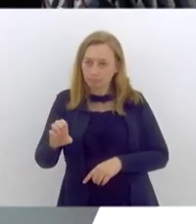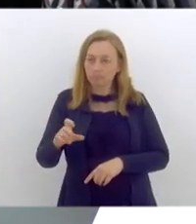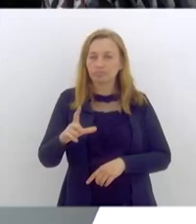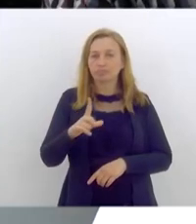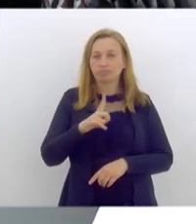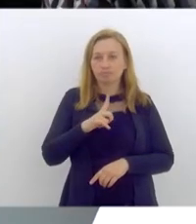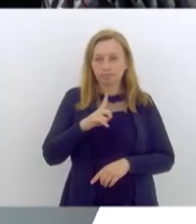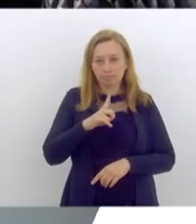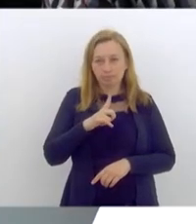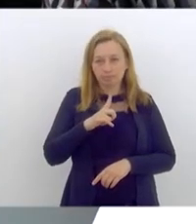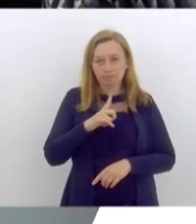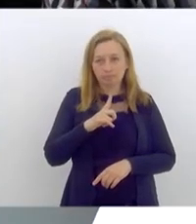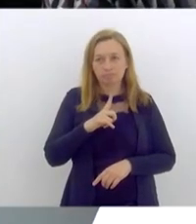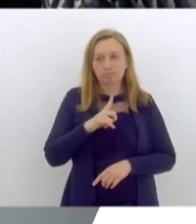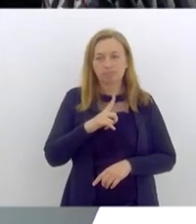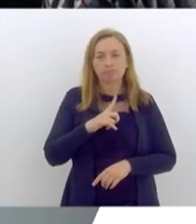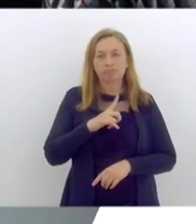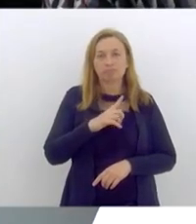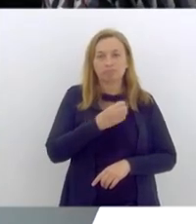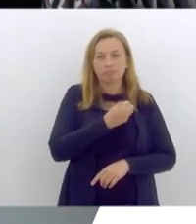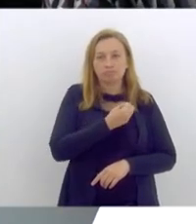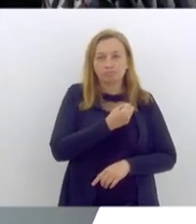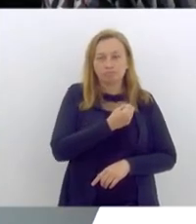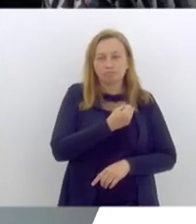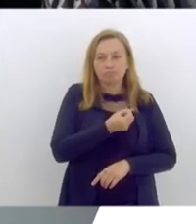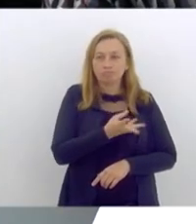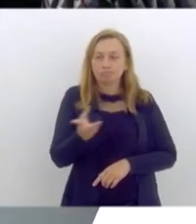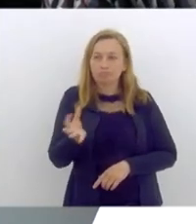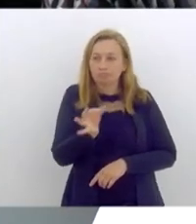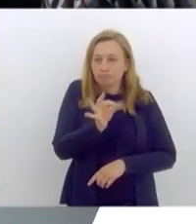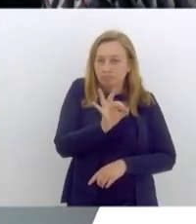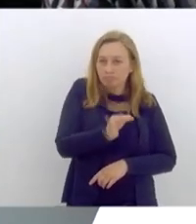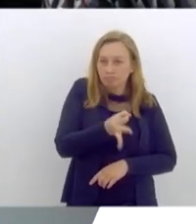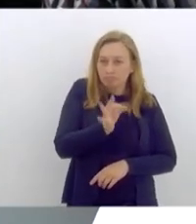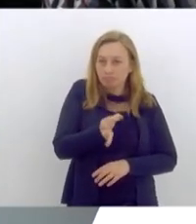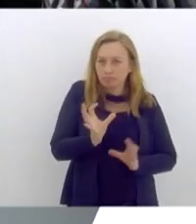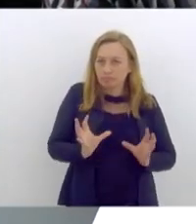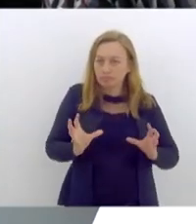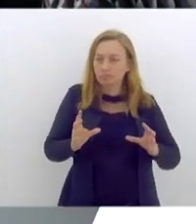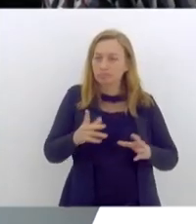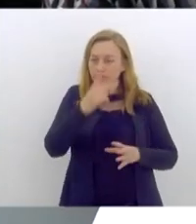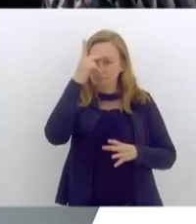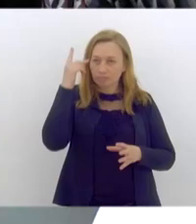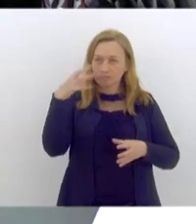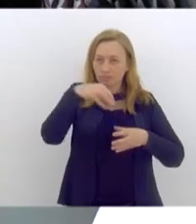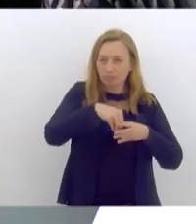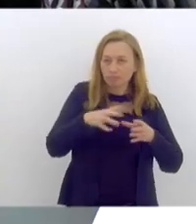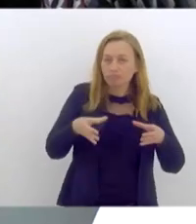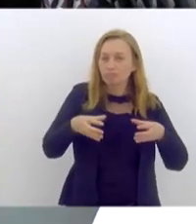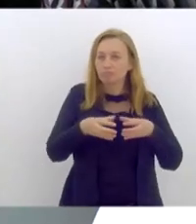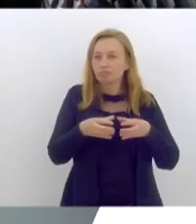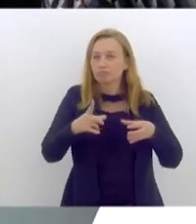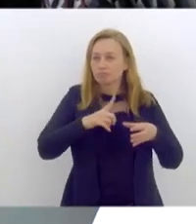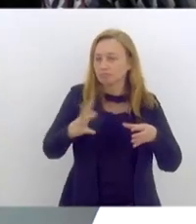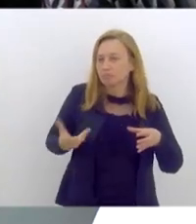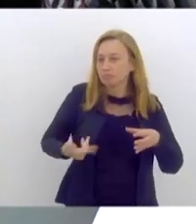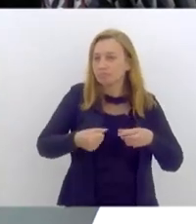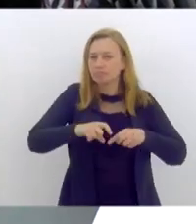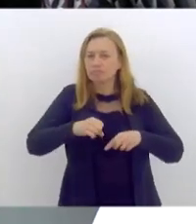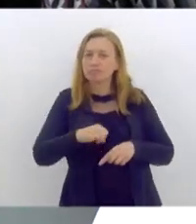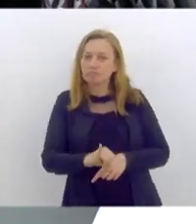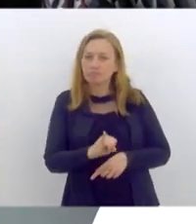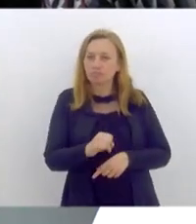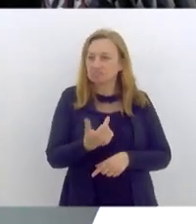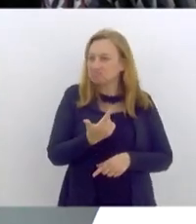e tem que ser devidamente fundamentada para ter eficácia então se não